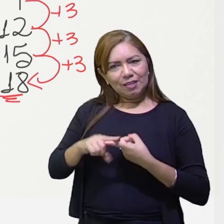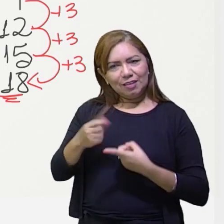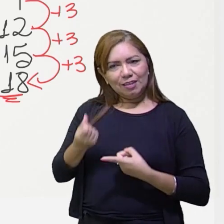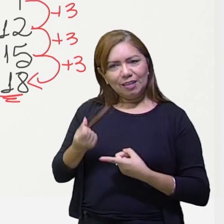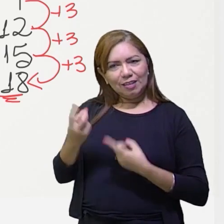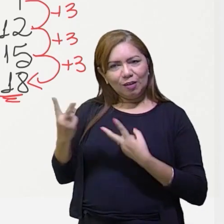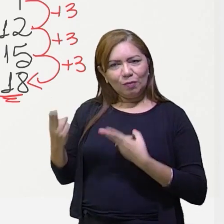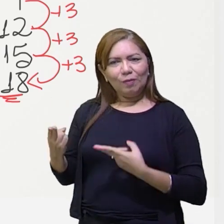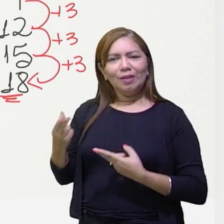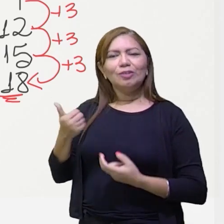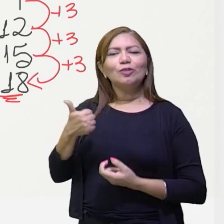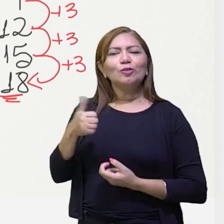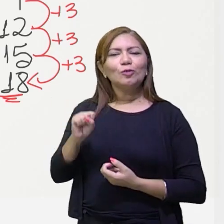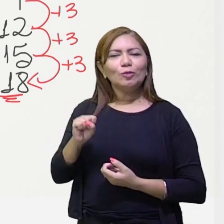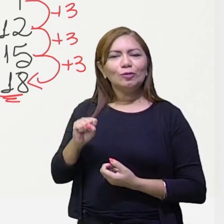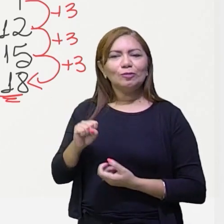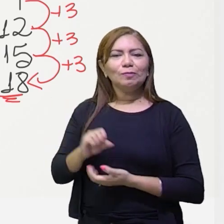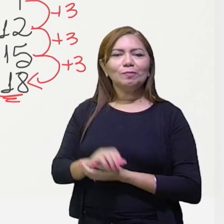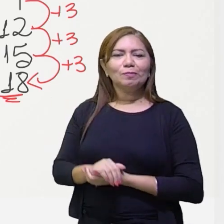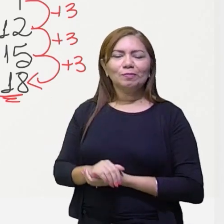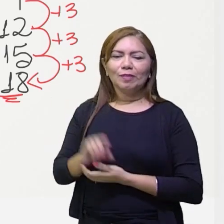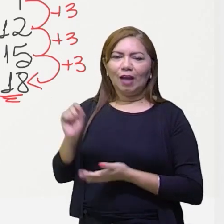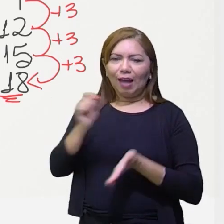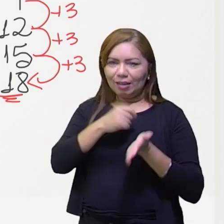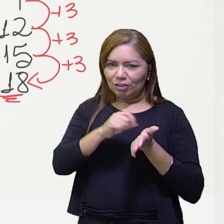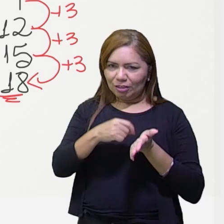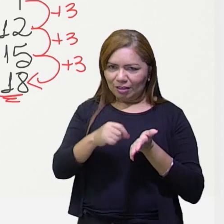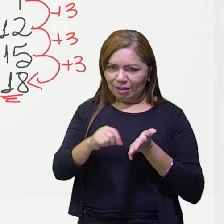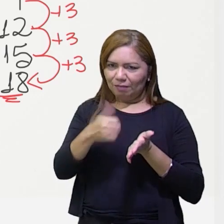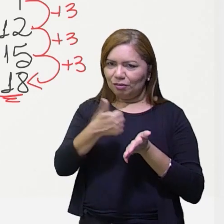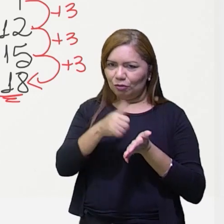18. 6 vezes 3, 18.